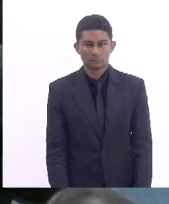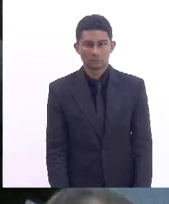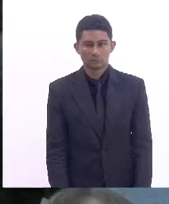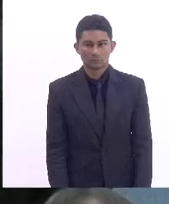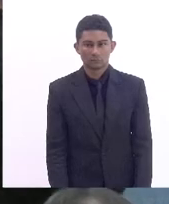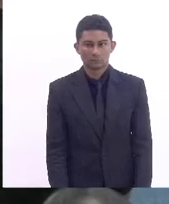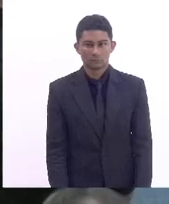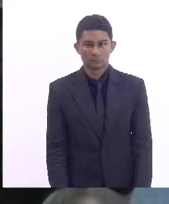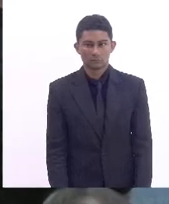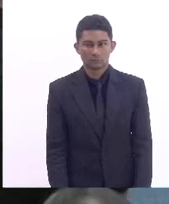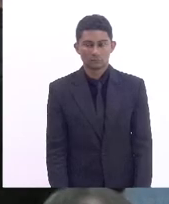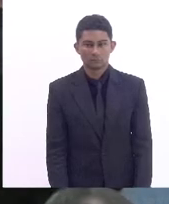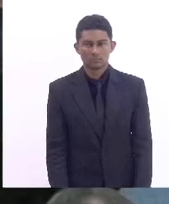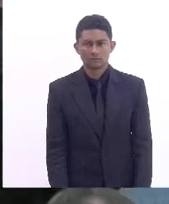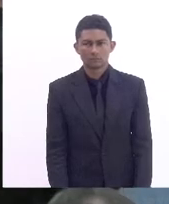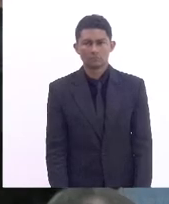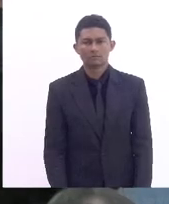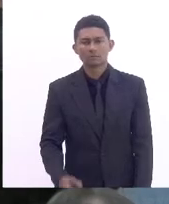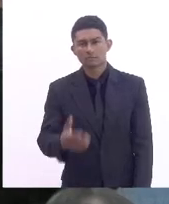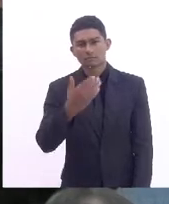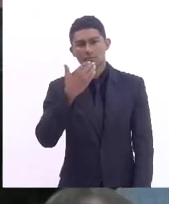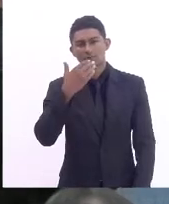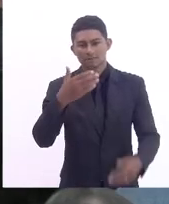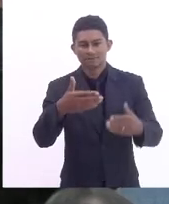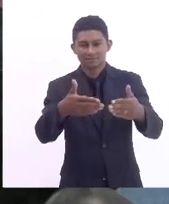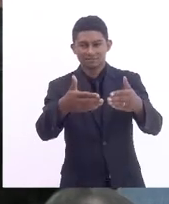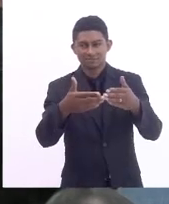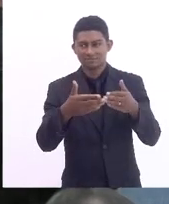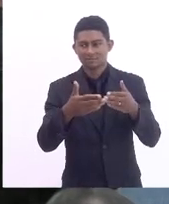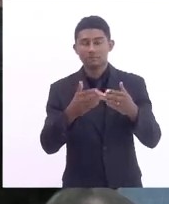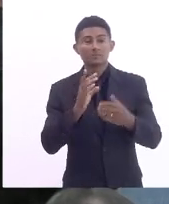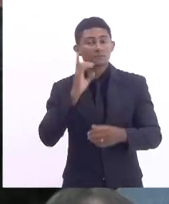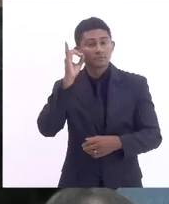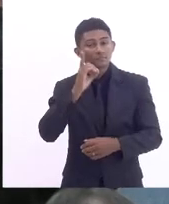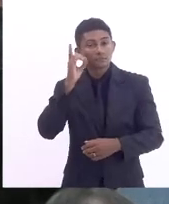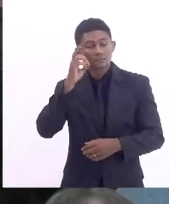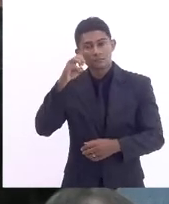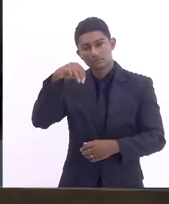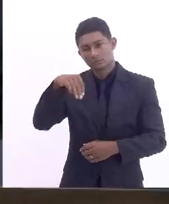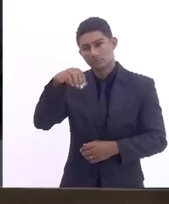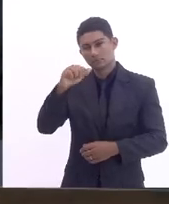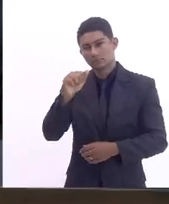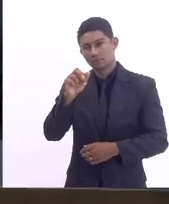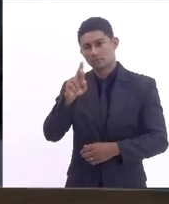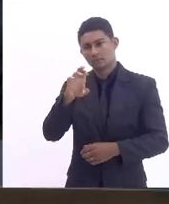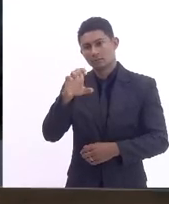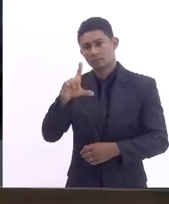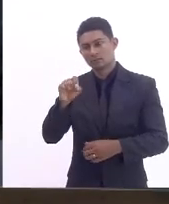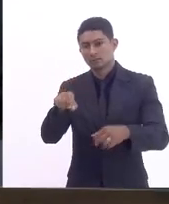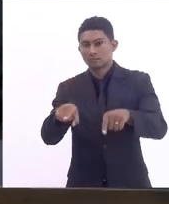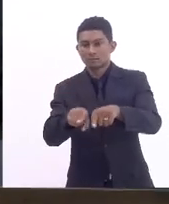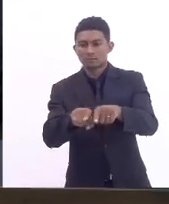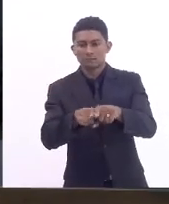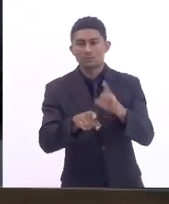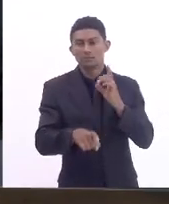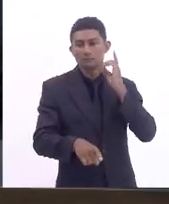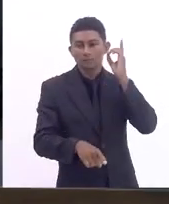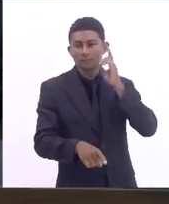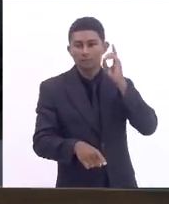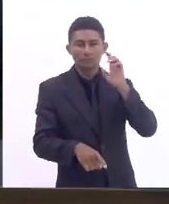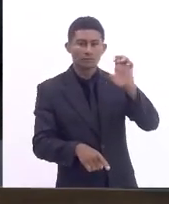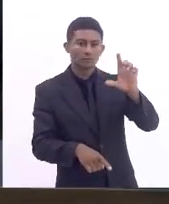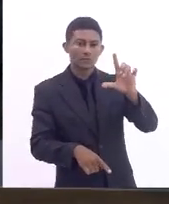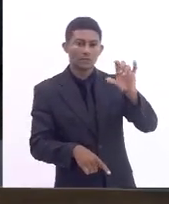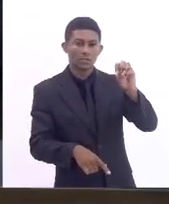o cerimonial evidentemente falar para o deputado Marcelo cabeleireiro e o deputado Ademar Coelho e são da casa